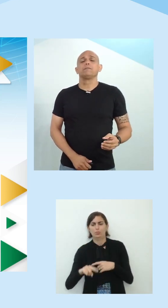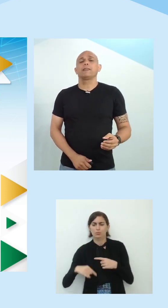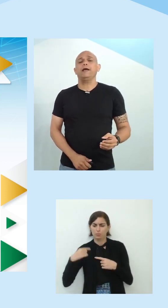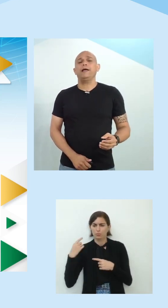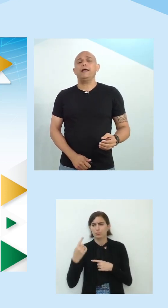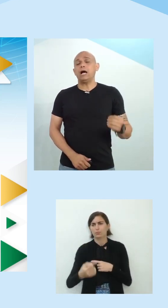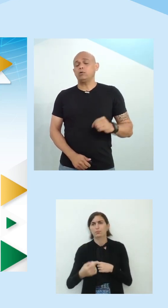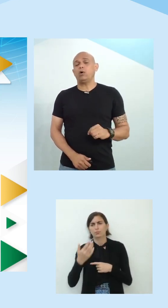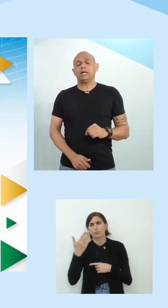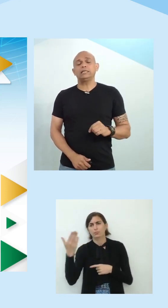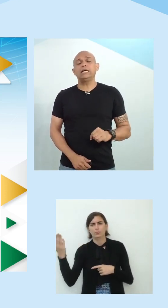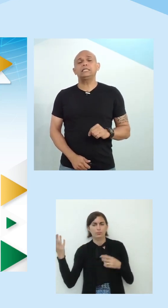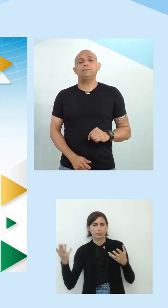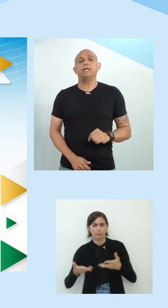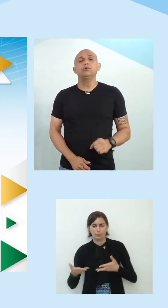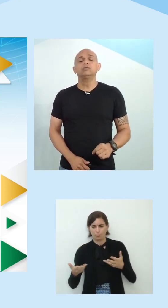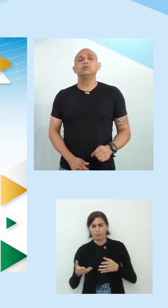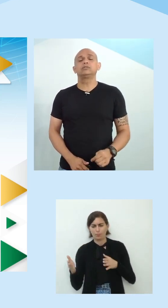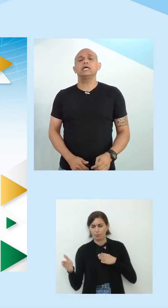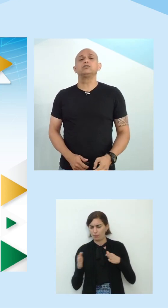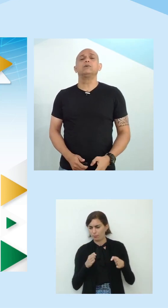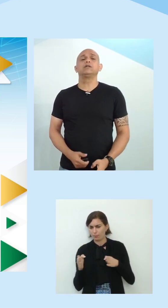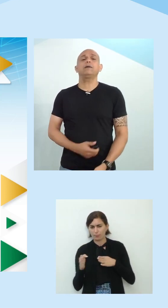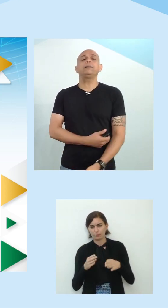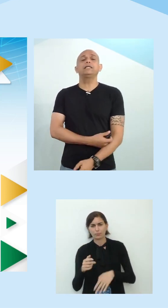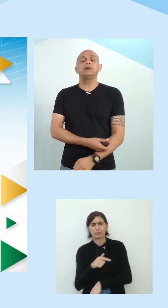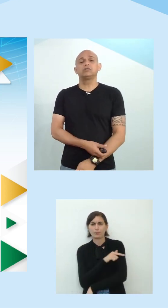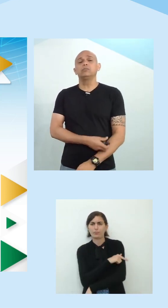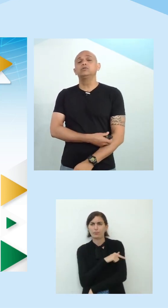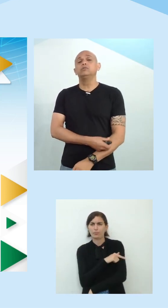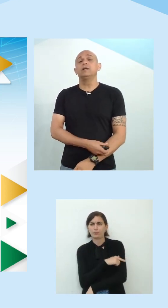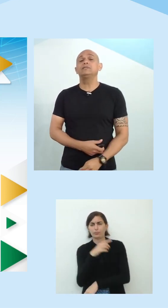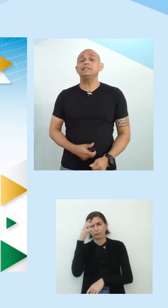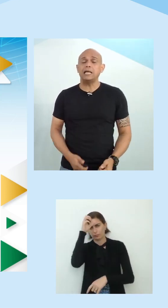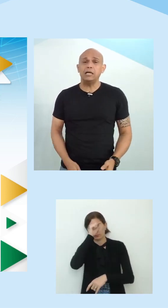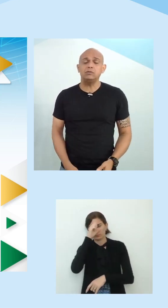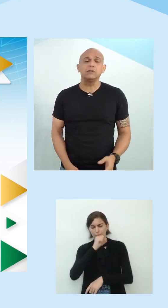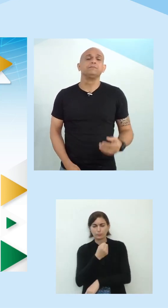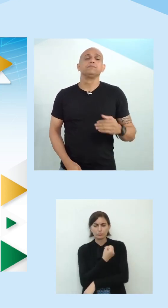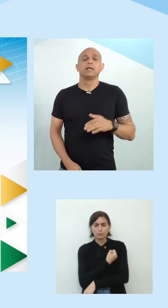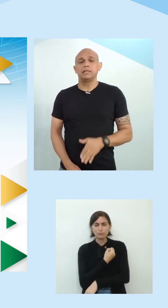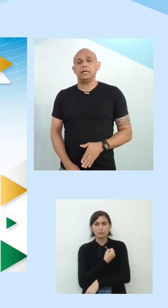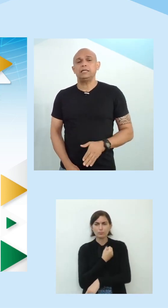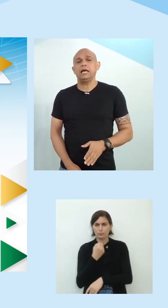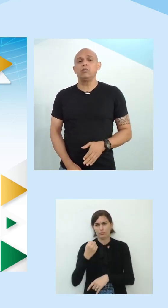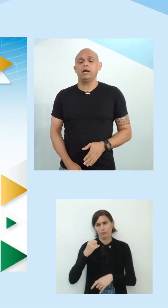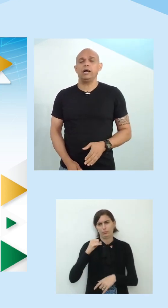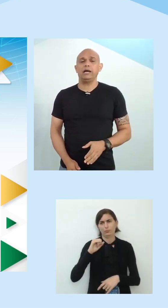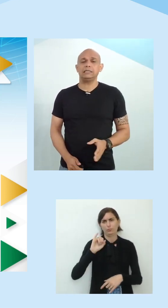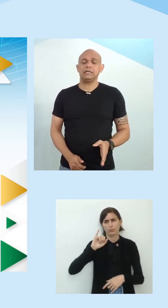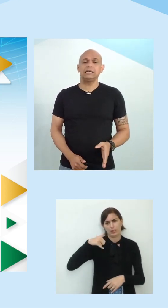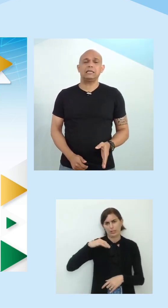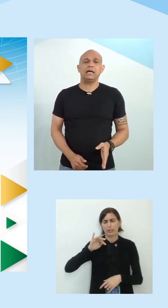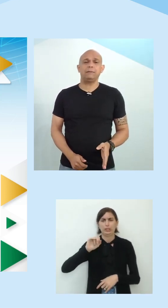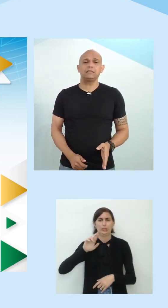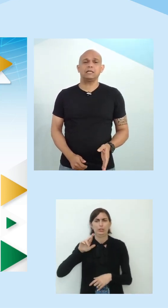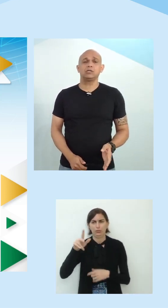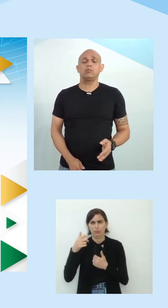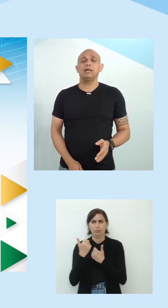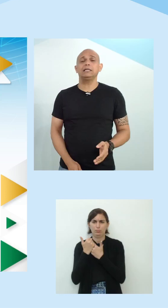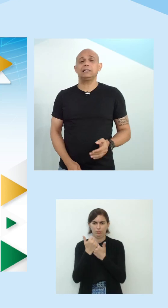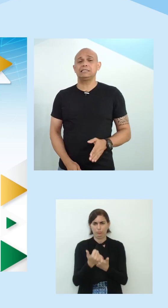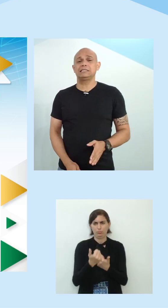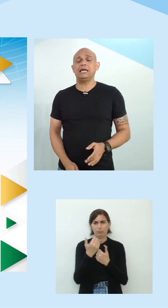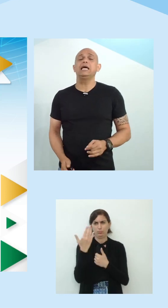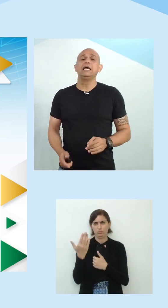Depois, agora, nesse período do 7º ano, aprenderam sobre os números inteiros, né, que é essa letra, a representação